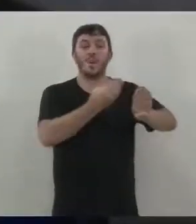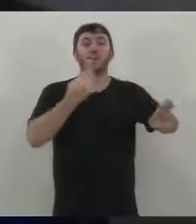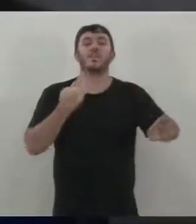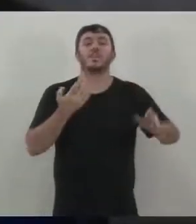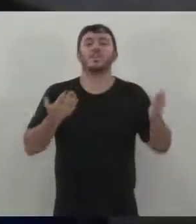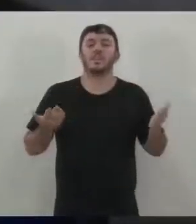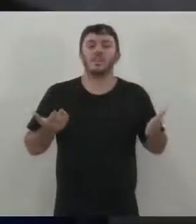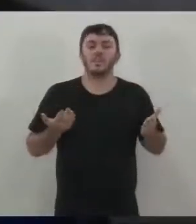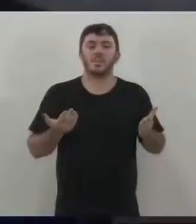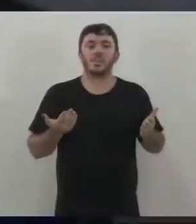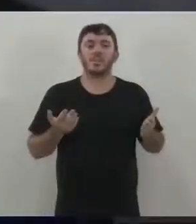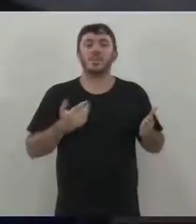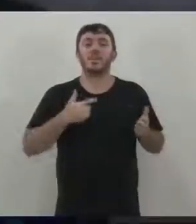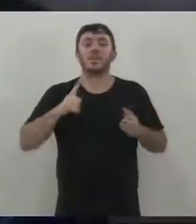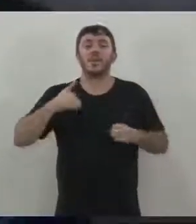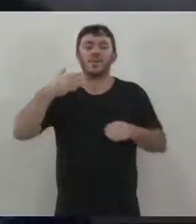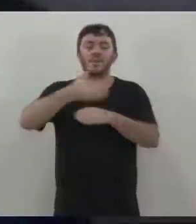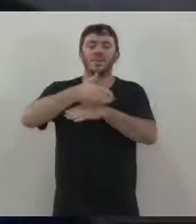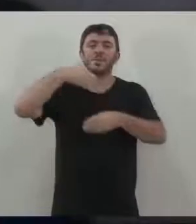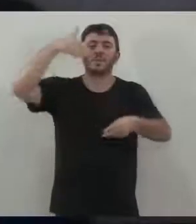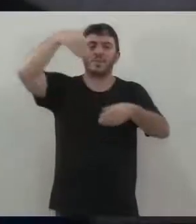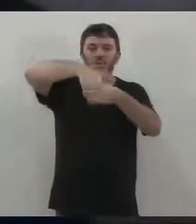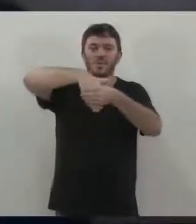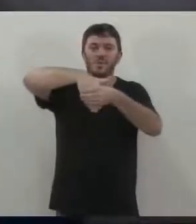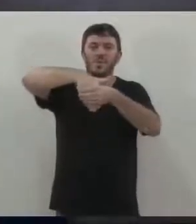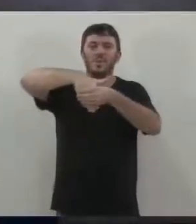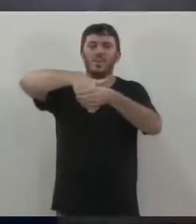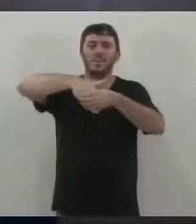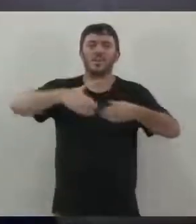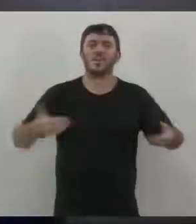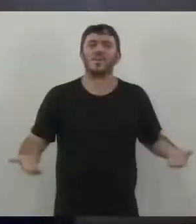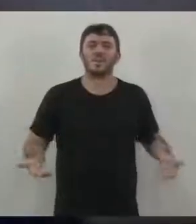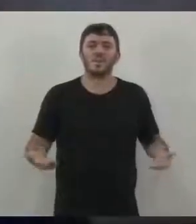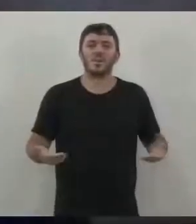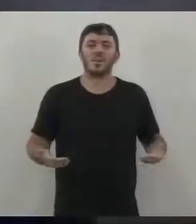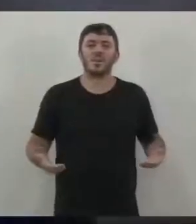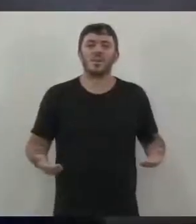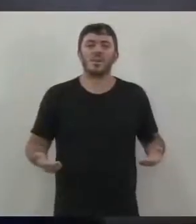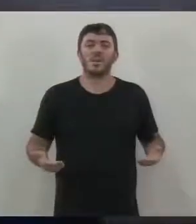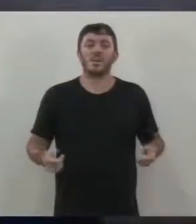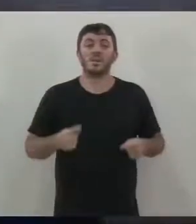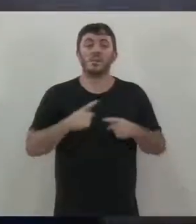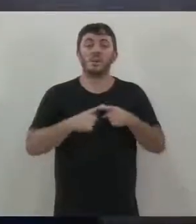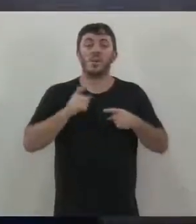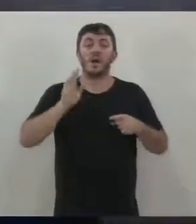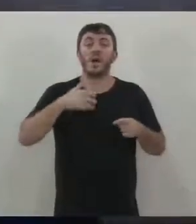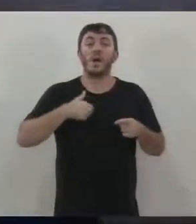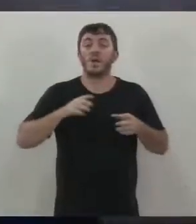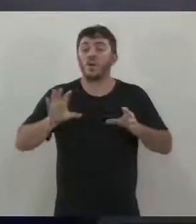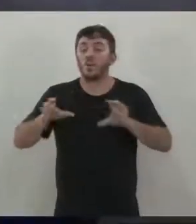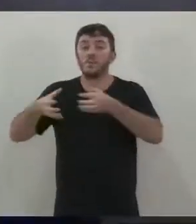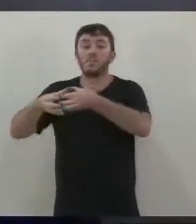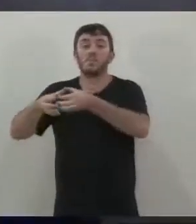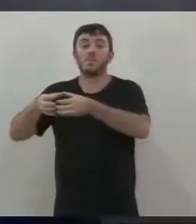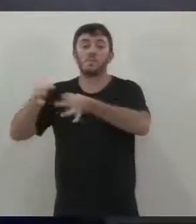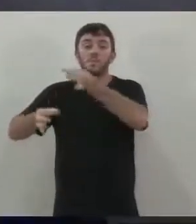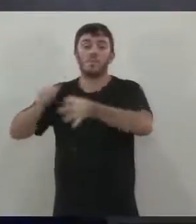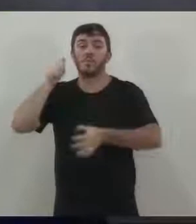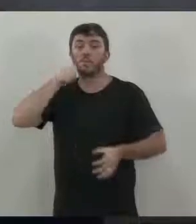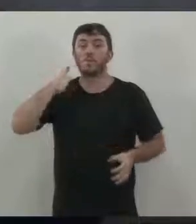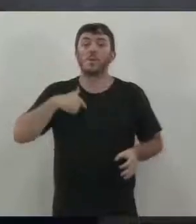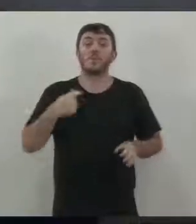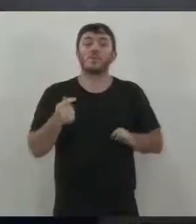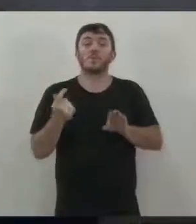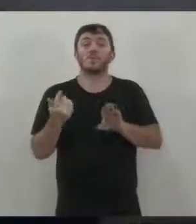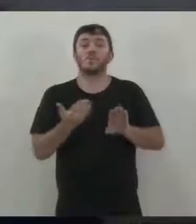não participar das eleições, porque, teoricamente, eu deveria ter me afastado da Procuradoria da Mulher. Como, por exemplo, se eu fosse presidente